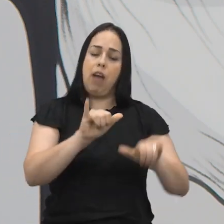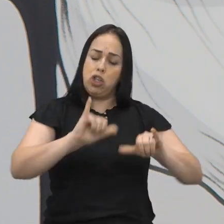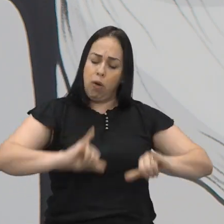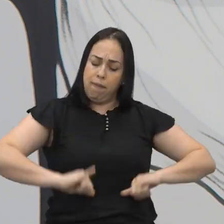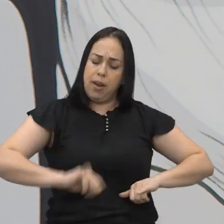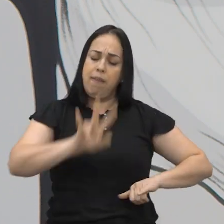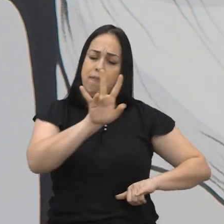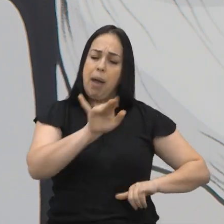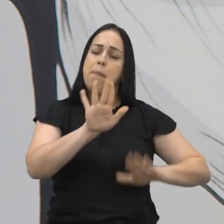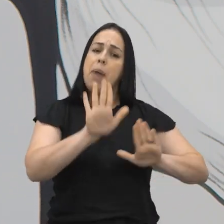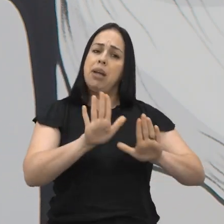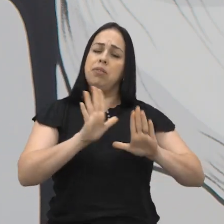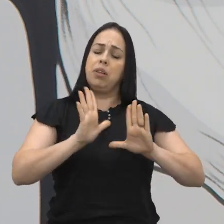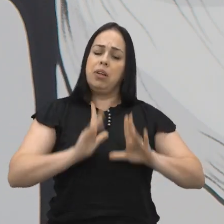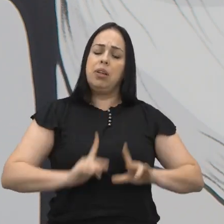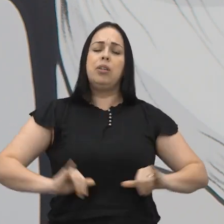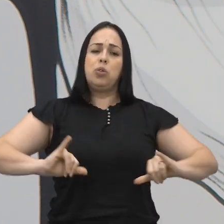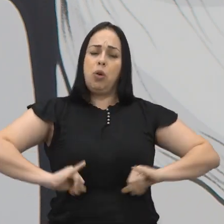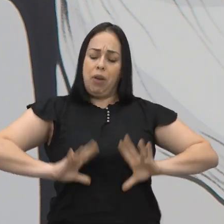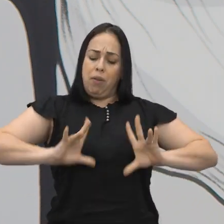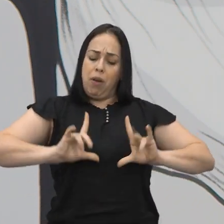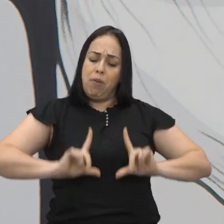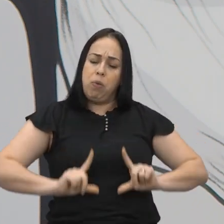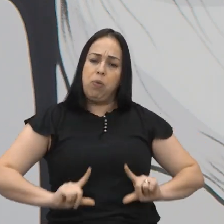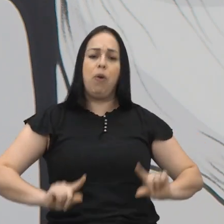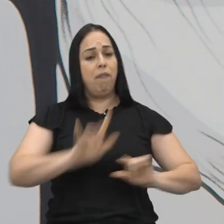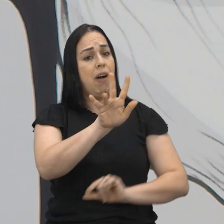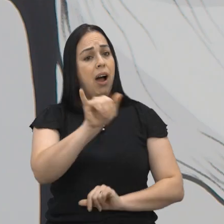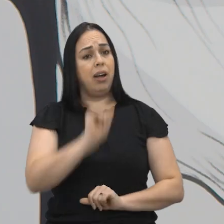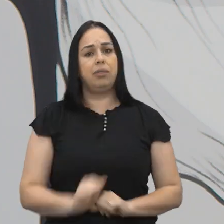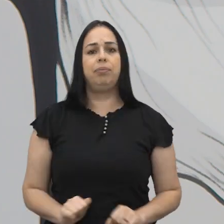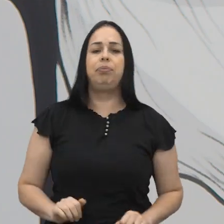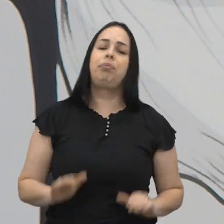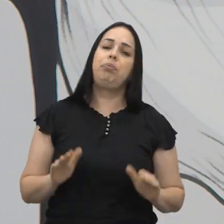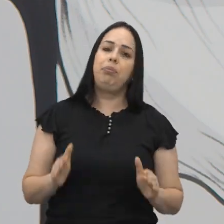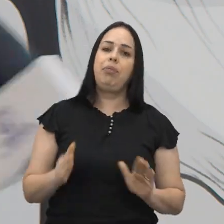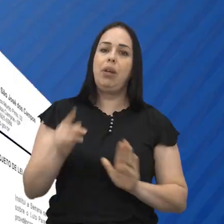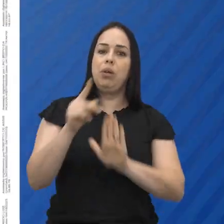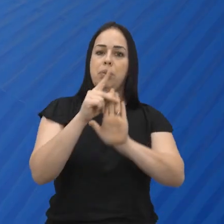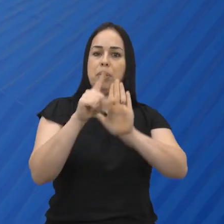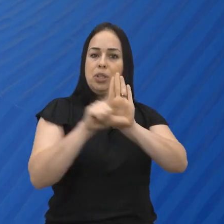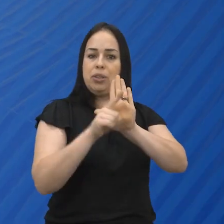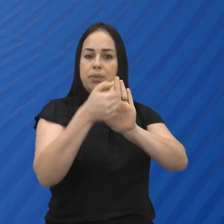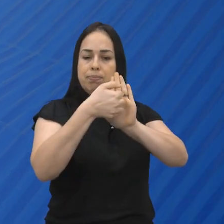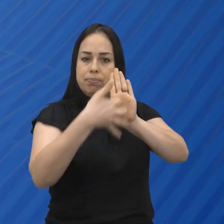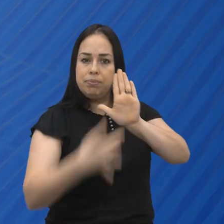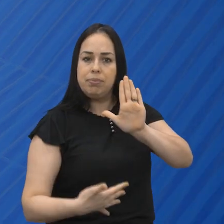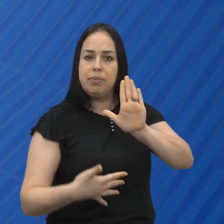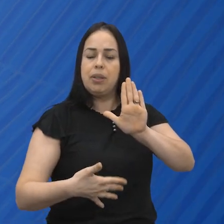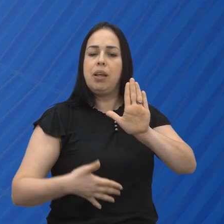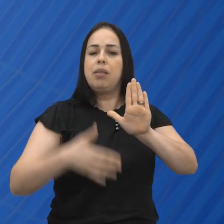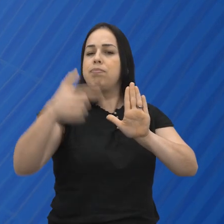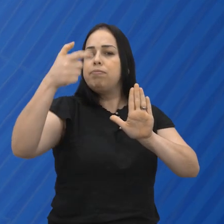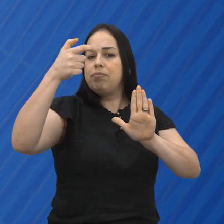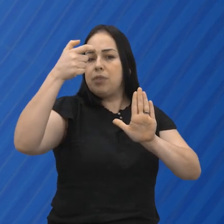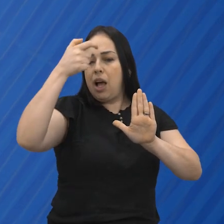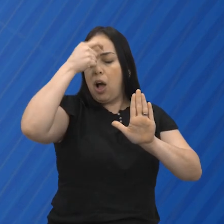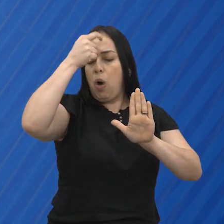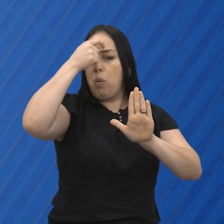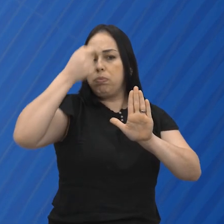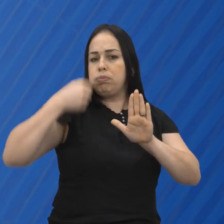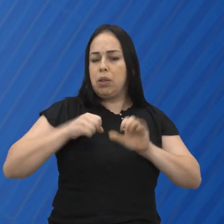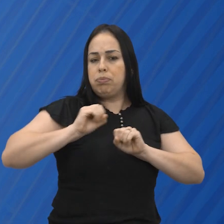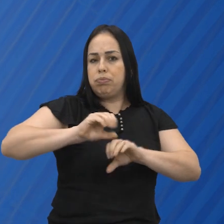é Sim ela vai sofrer mas vai passar mas para que ela precisa sofrer de acordo com o projeto a campanha